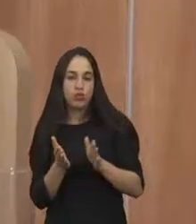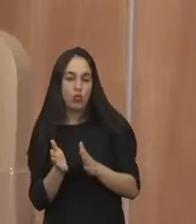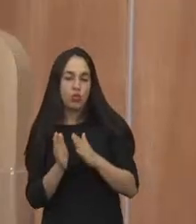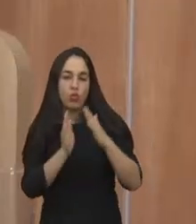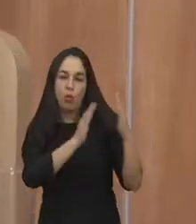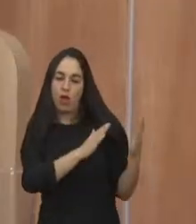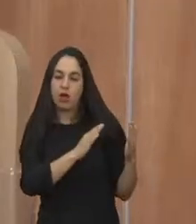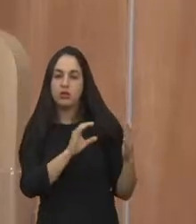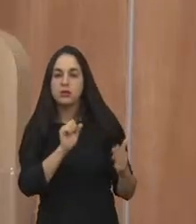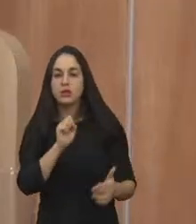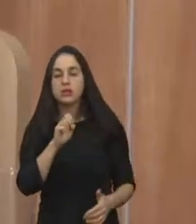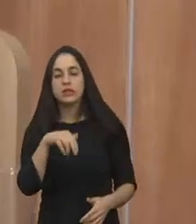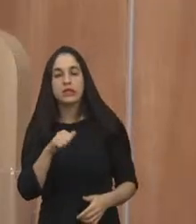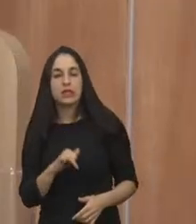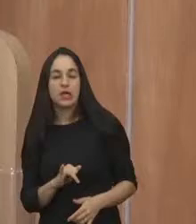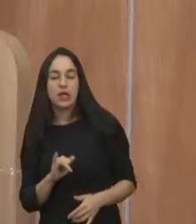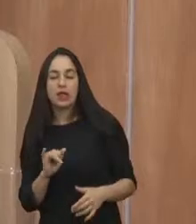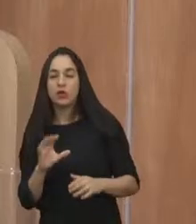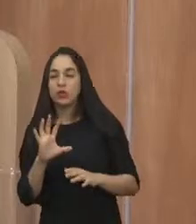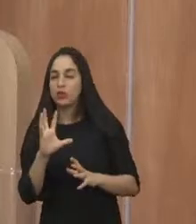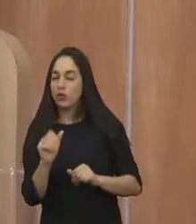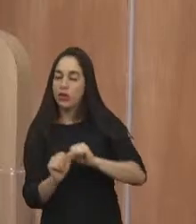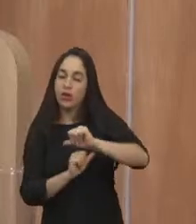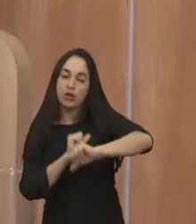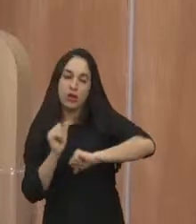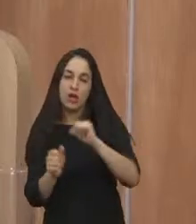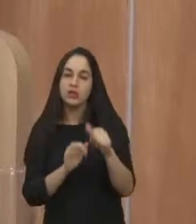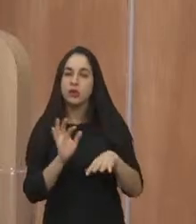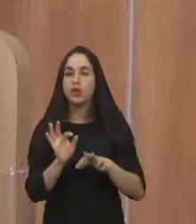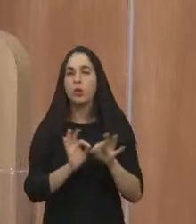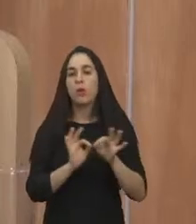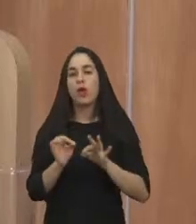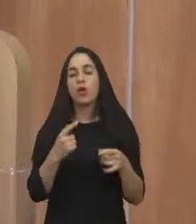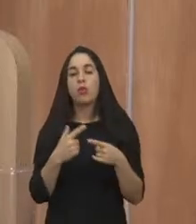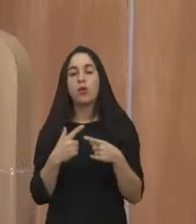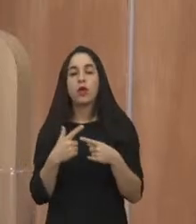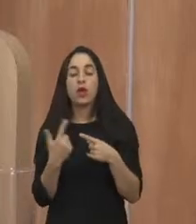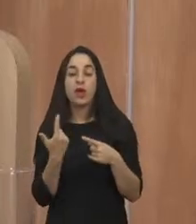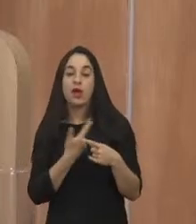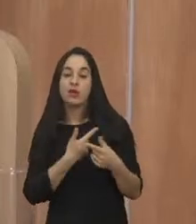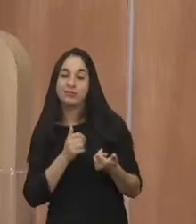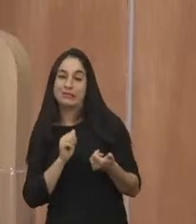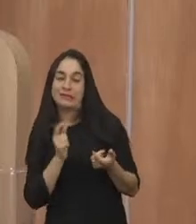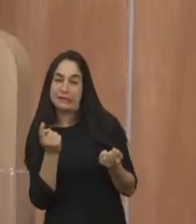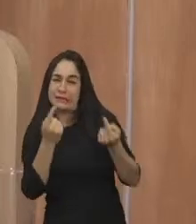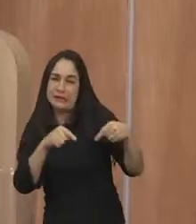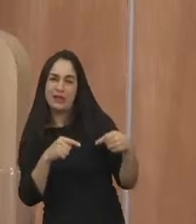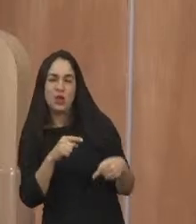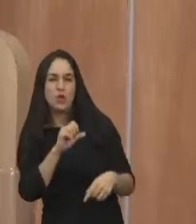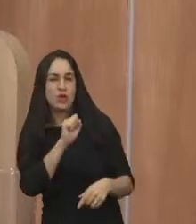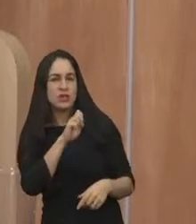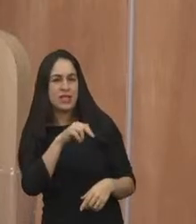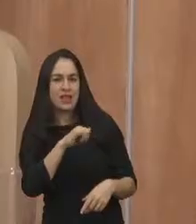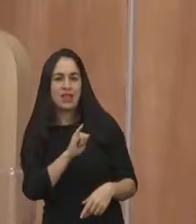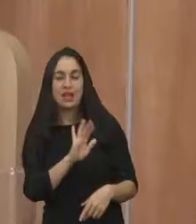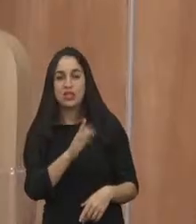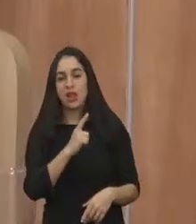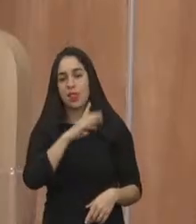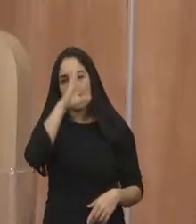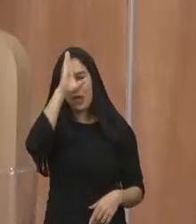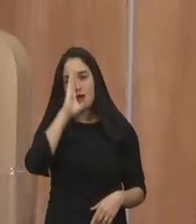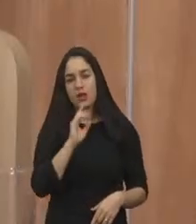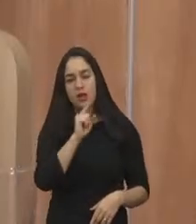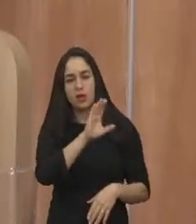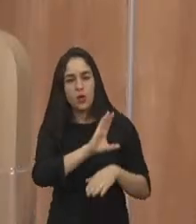feita toda essa modificação do plano, porque a gente ia concorrer com o Senai, né, que já tem os cursos gratuitos nessa área